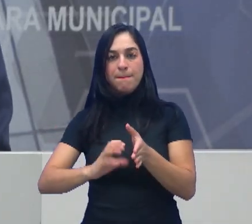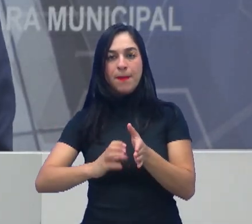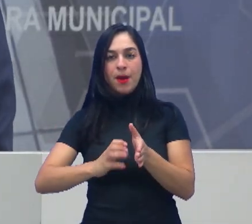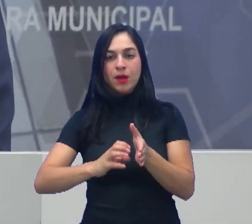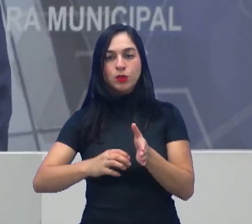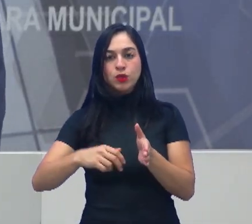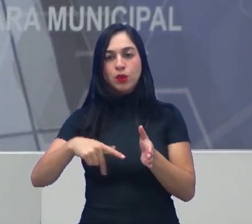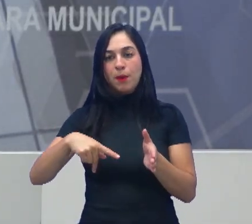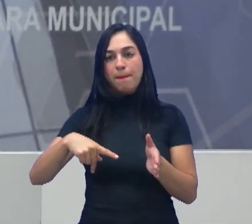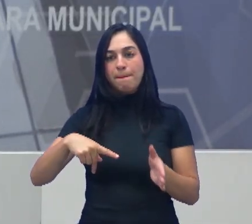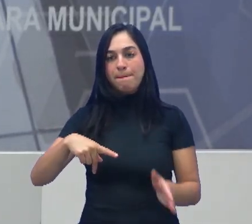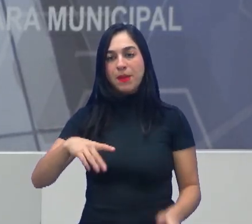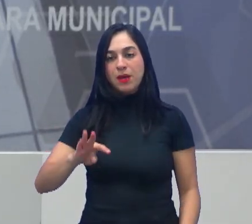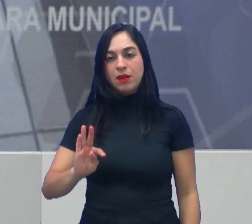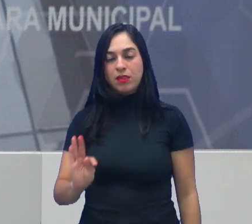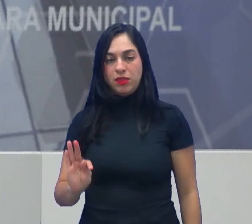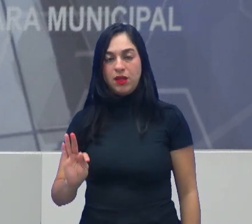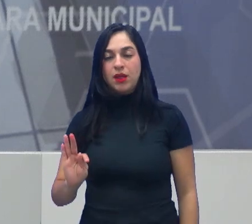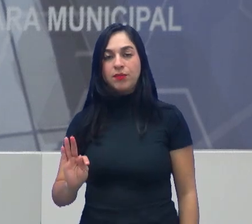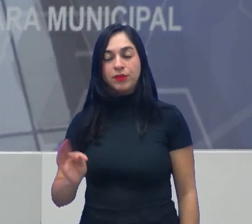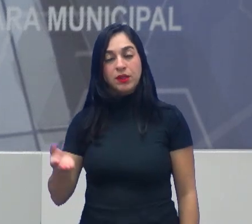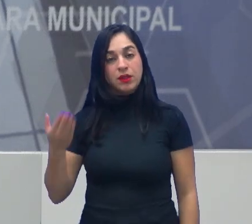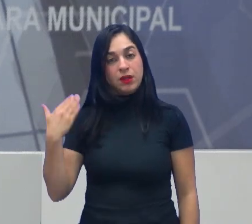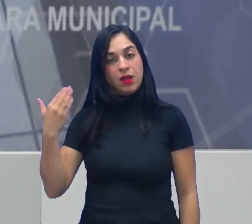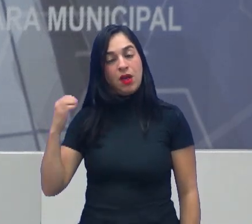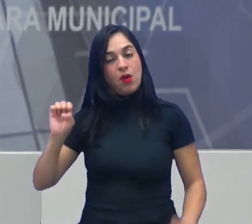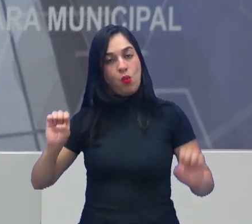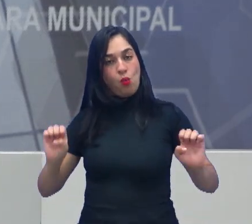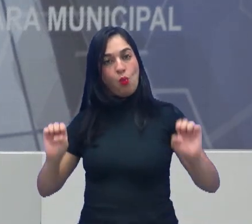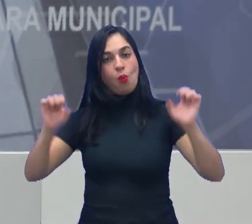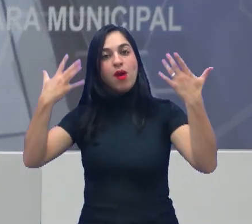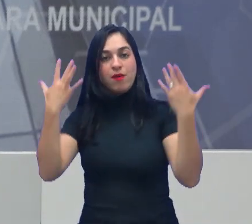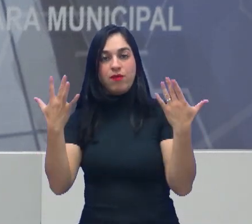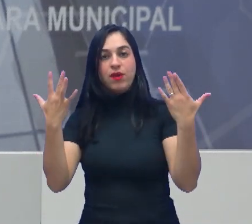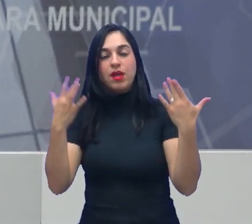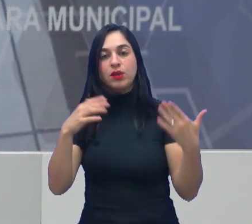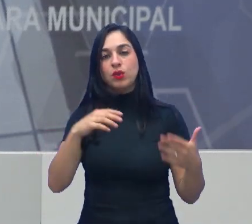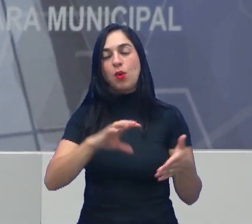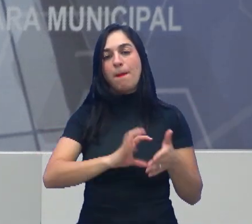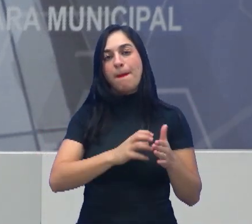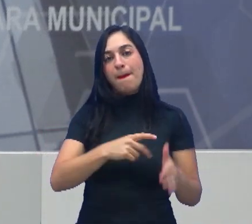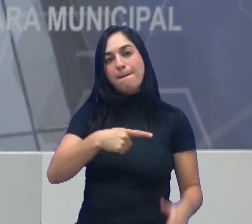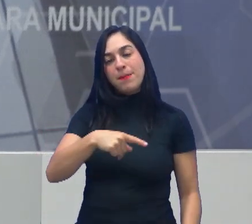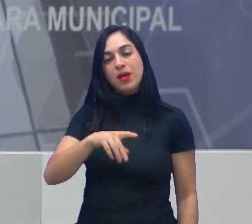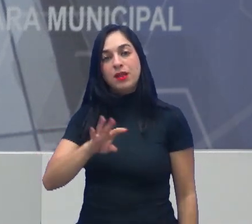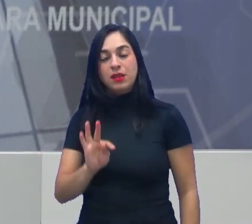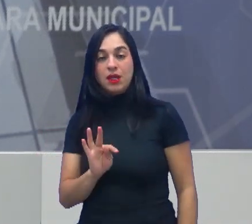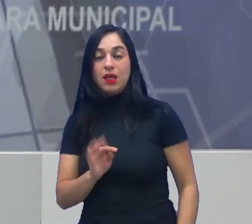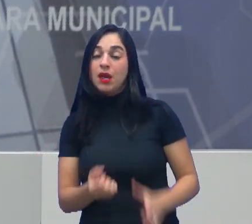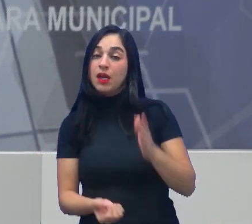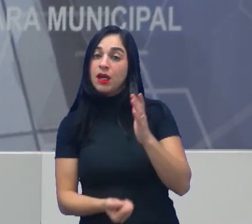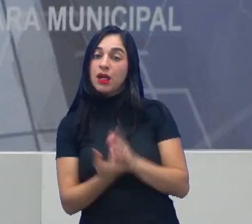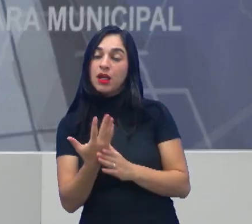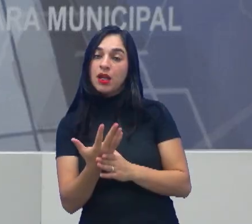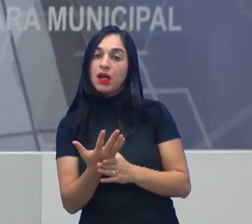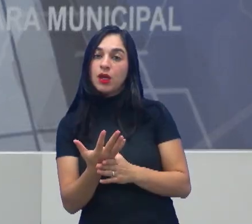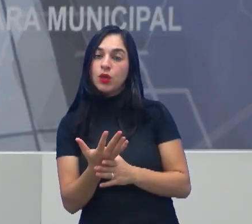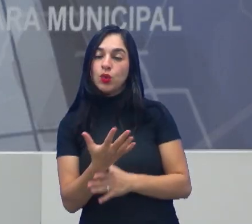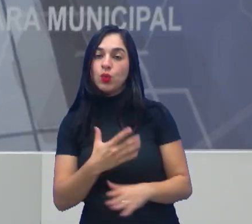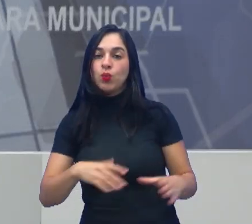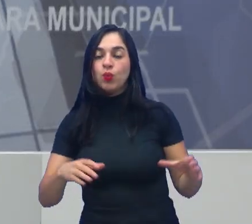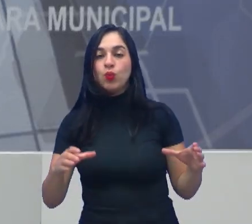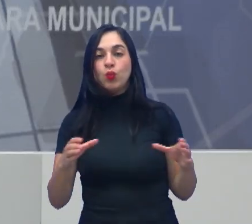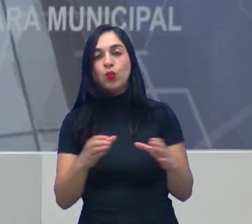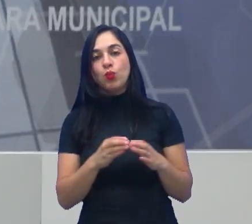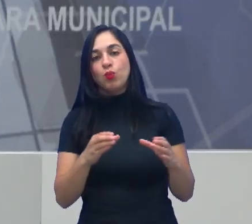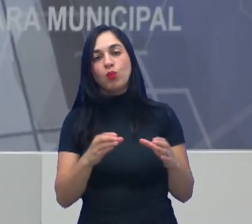Recentemente, o PT fez um evento aqui nesta casa, criando uma seção do partido LGBT. E a representante dessa seção é